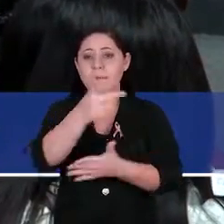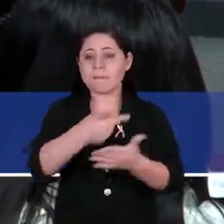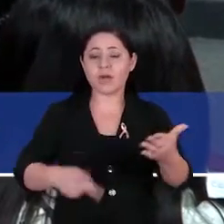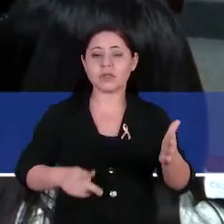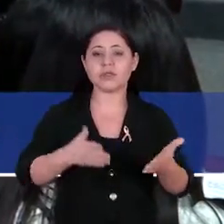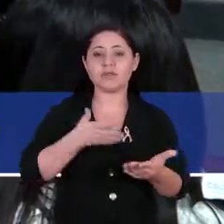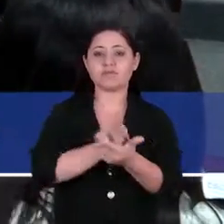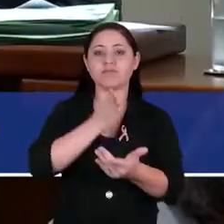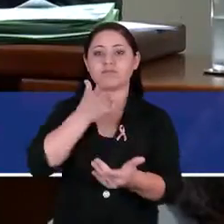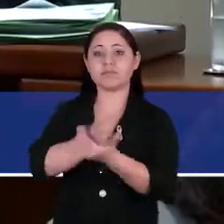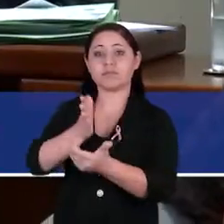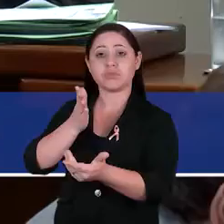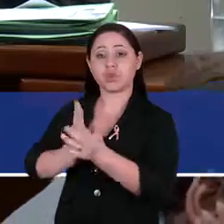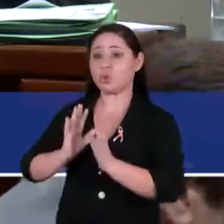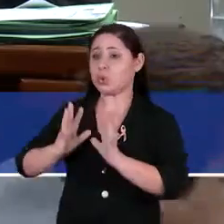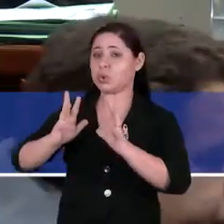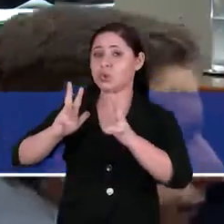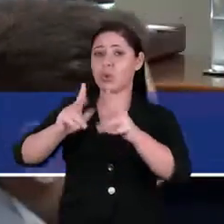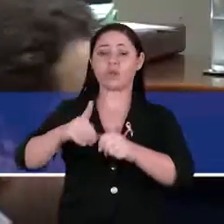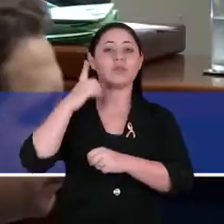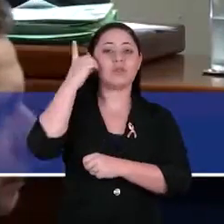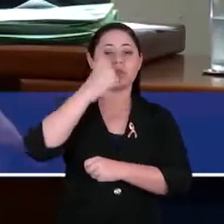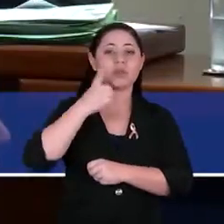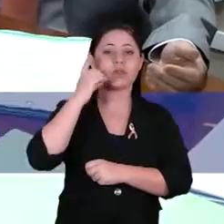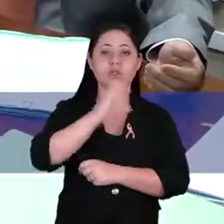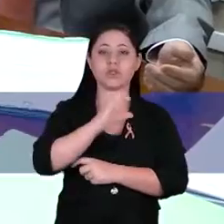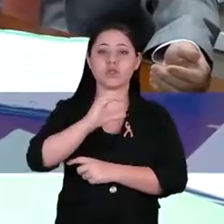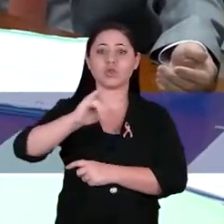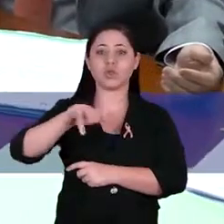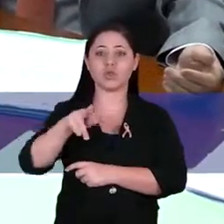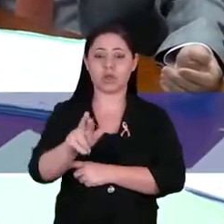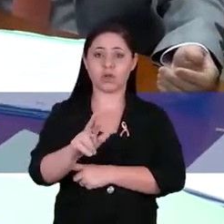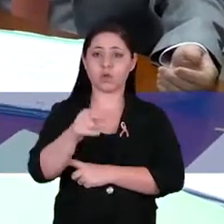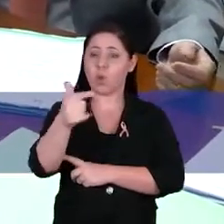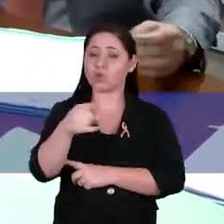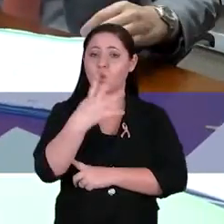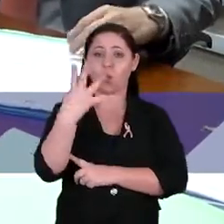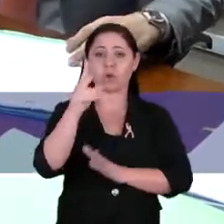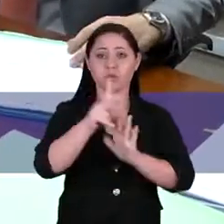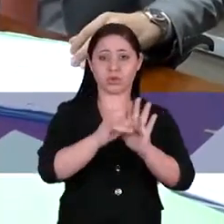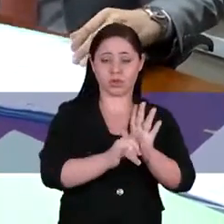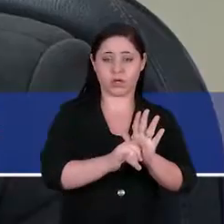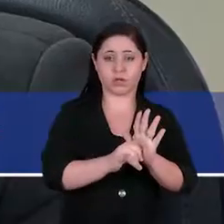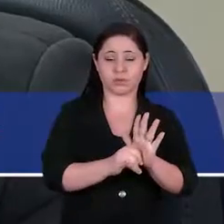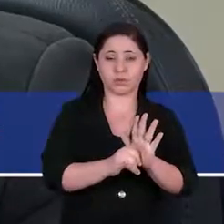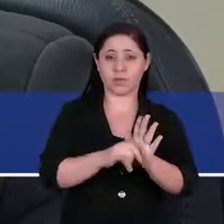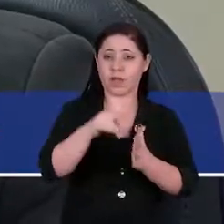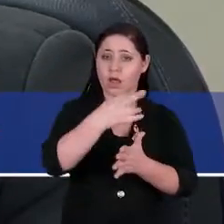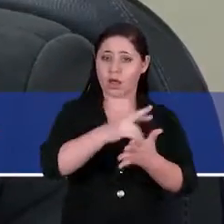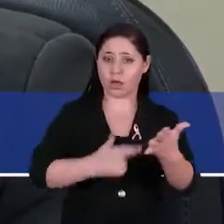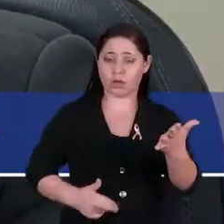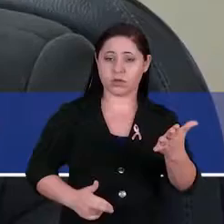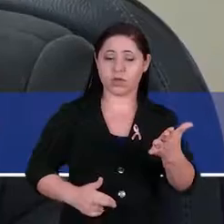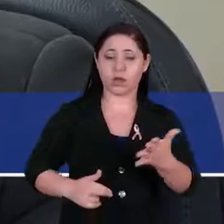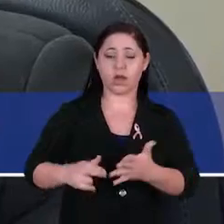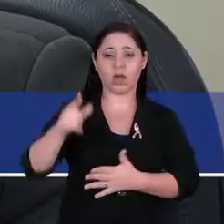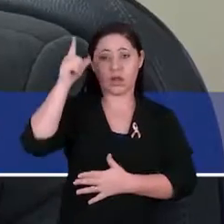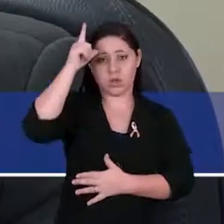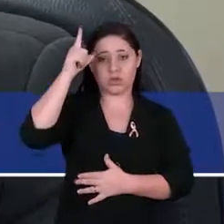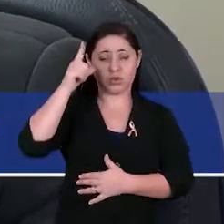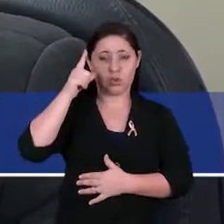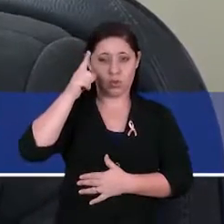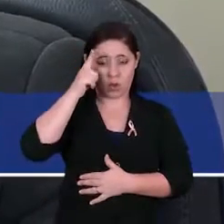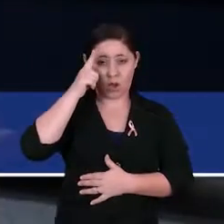parecer favorável por unanimidade da ccjr outros quatro projetos o de relatoria do deputado